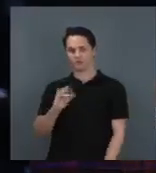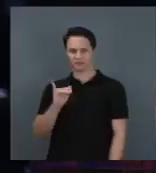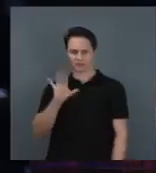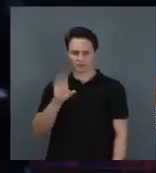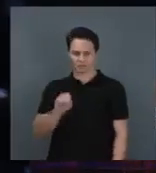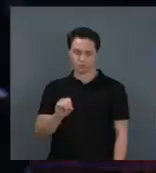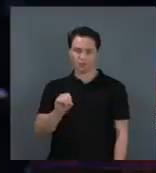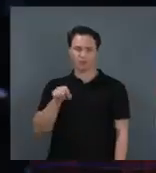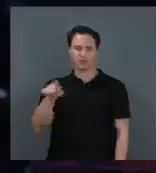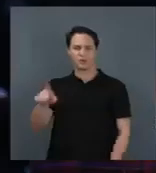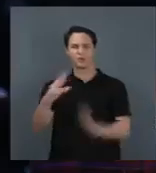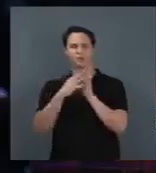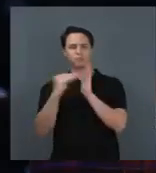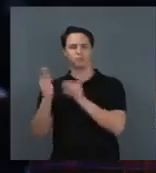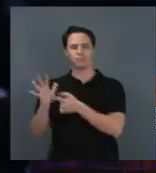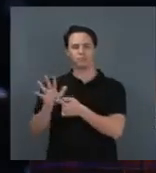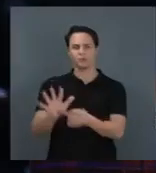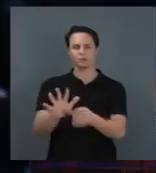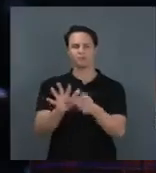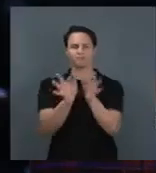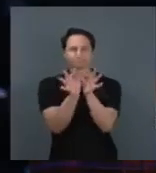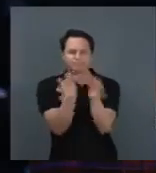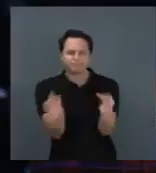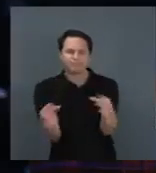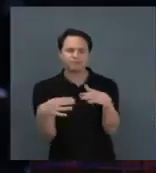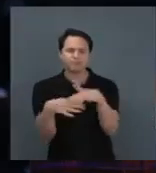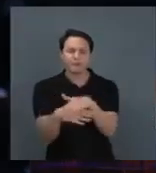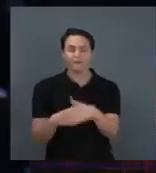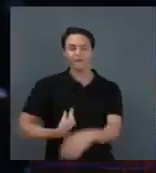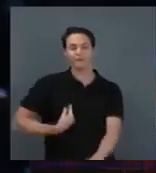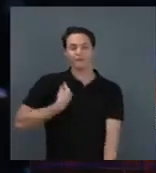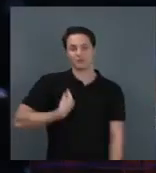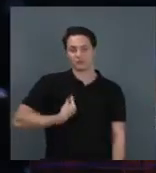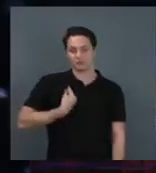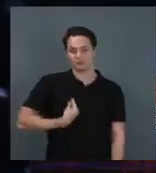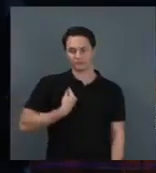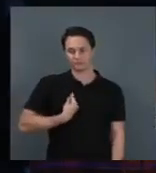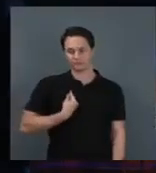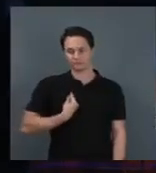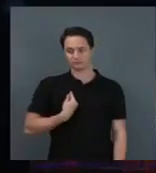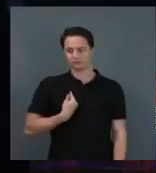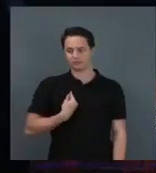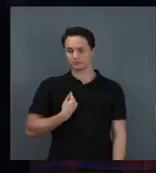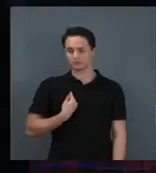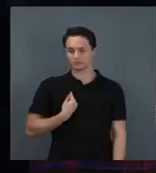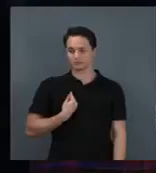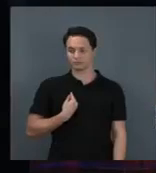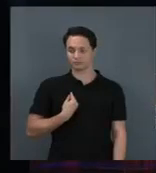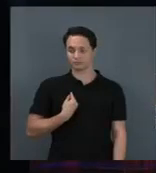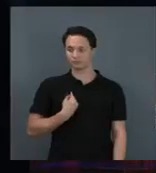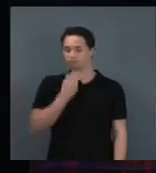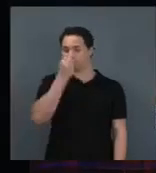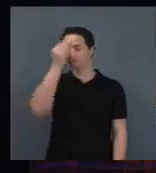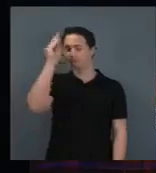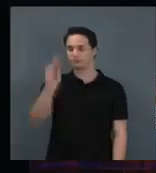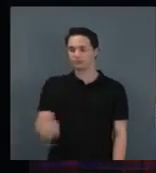exemplos de simplicidade no cotidiano. Ele recusou o luxo dos